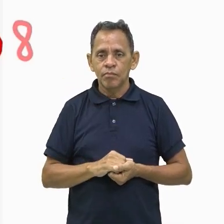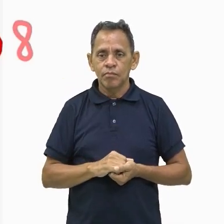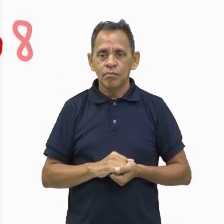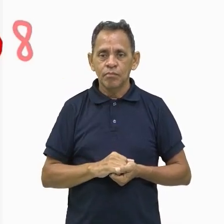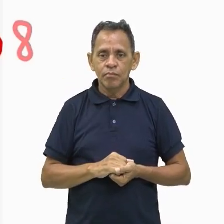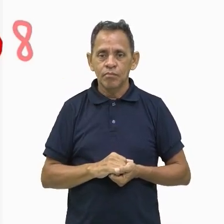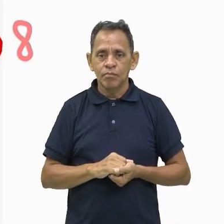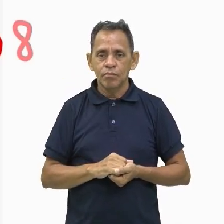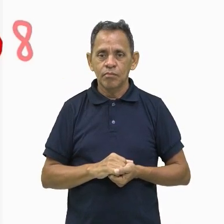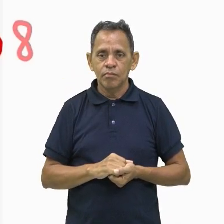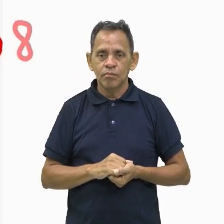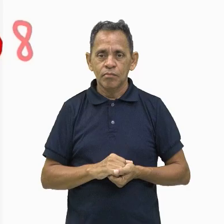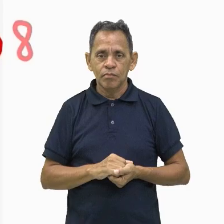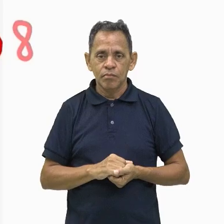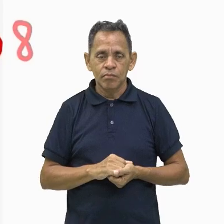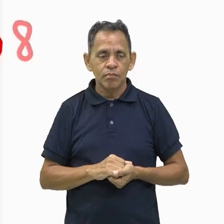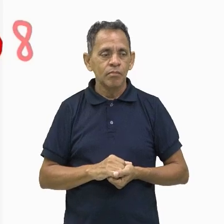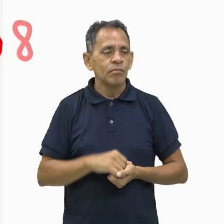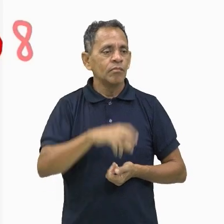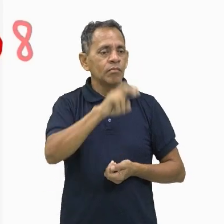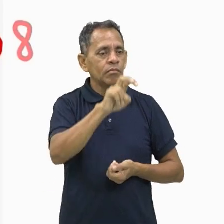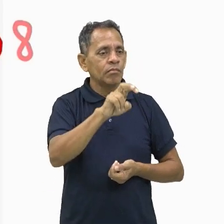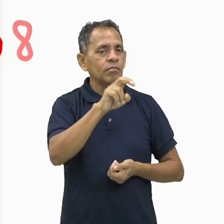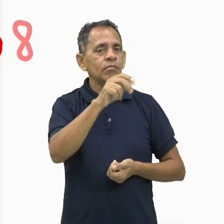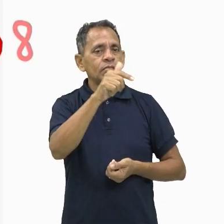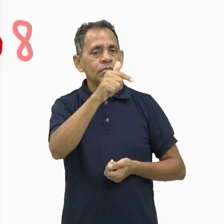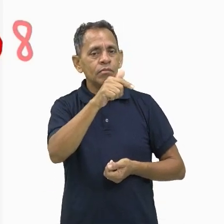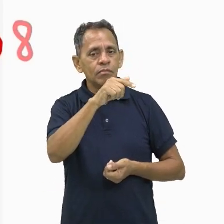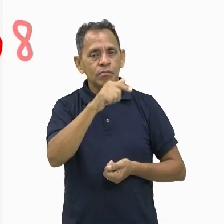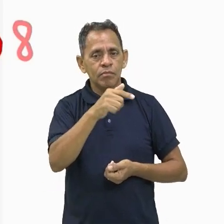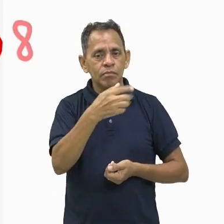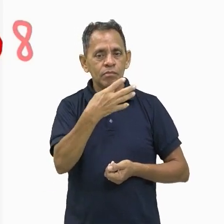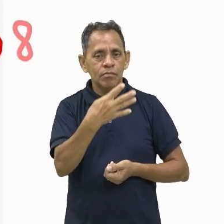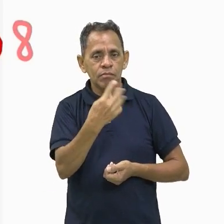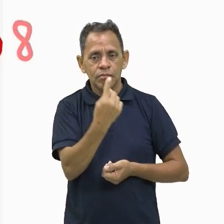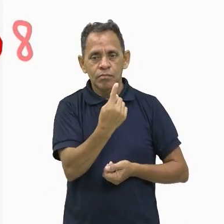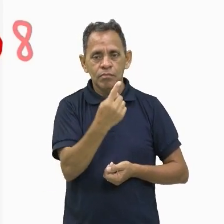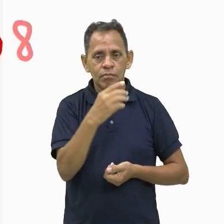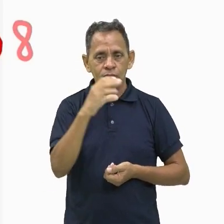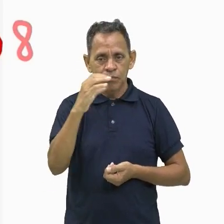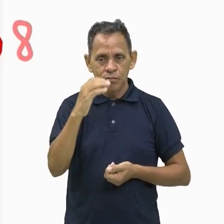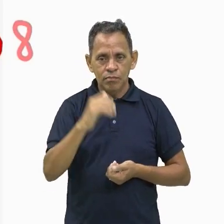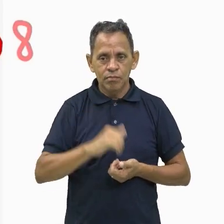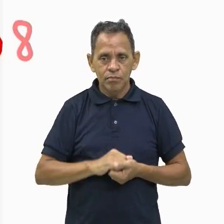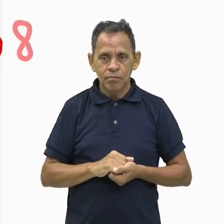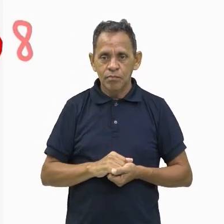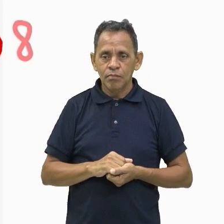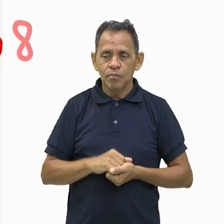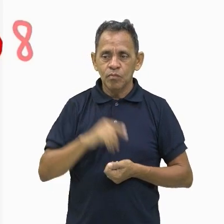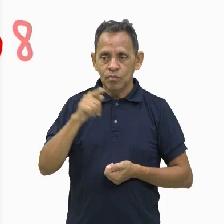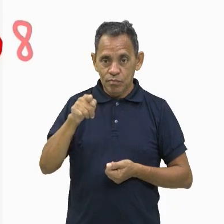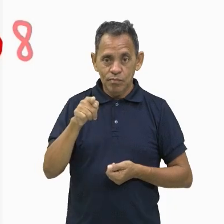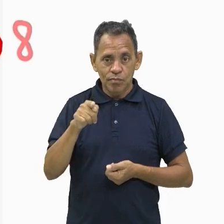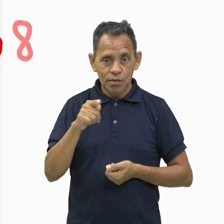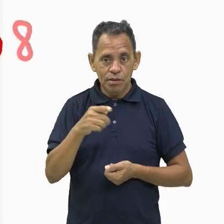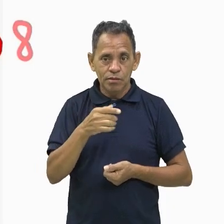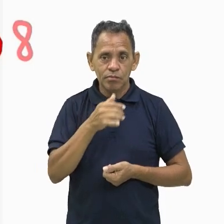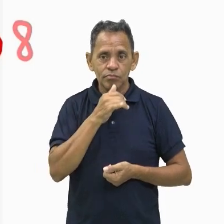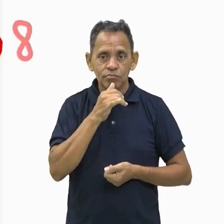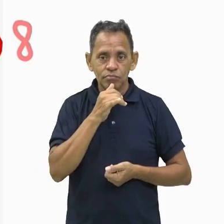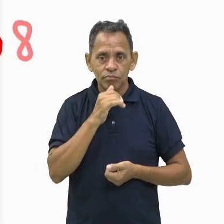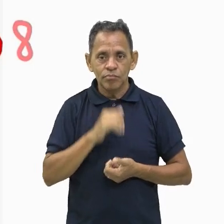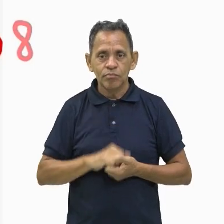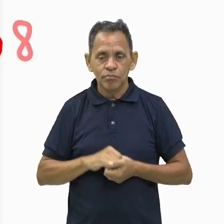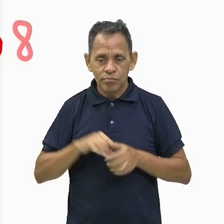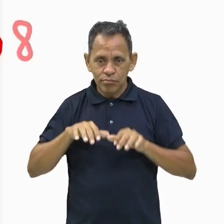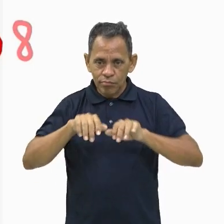57,41 centavos. Tudo bem? Então, para esse caso, o preço do açaí passou a custar